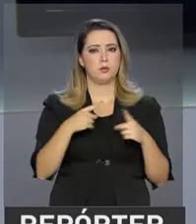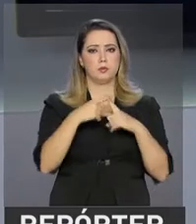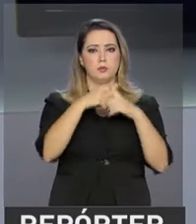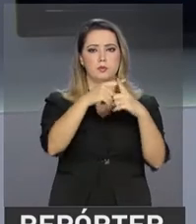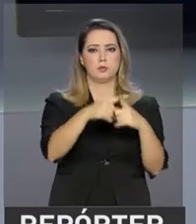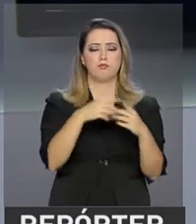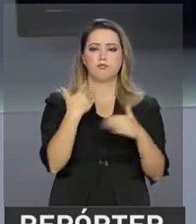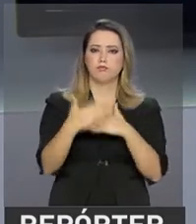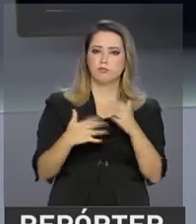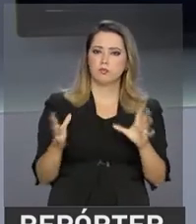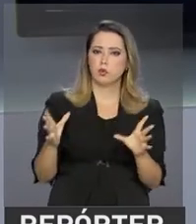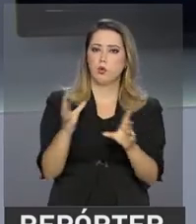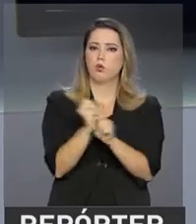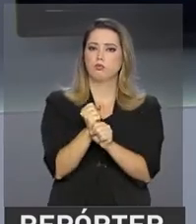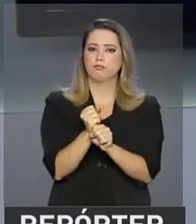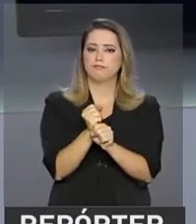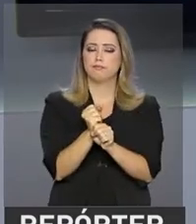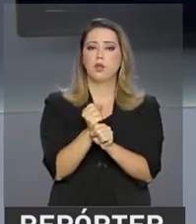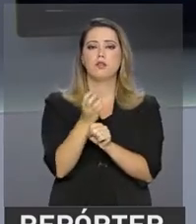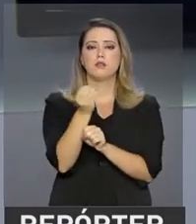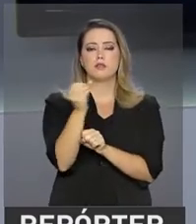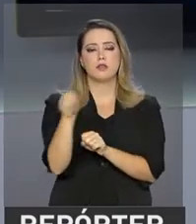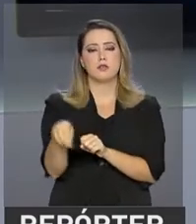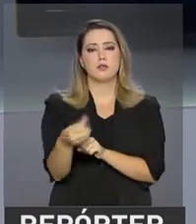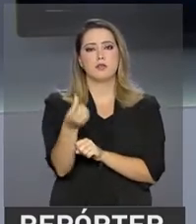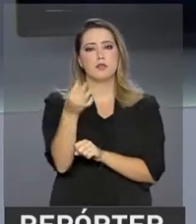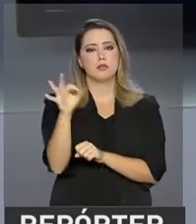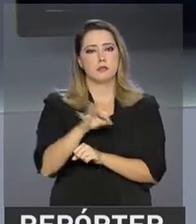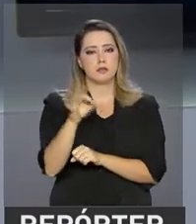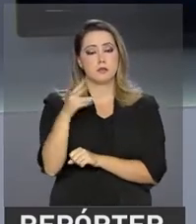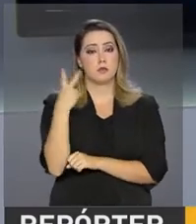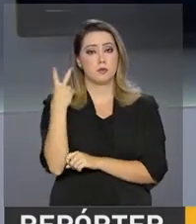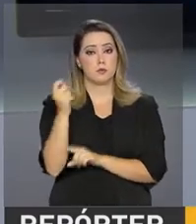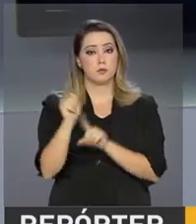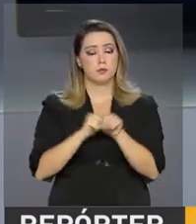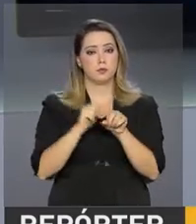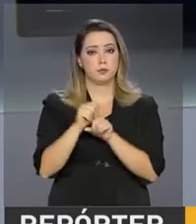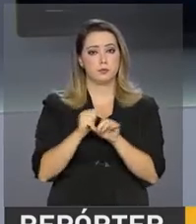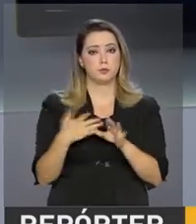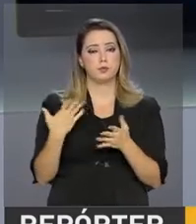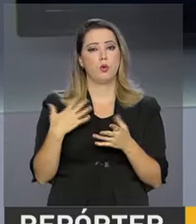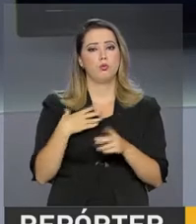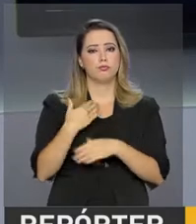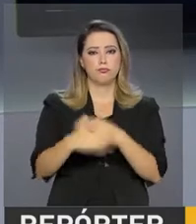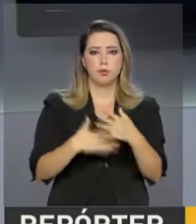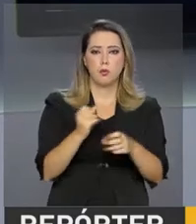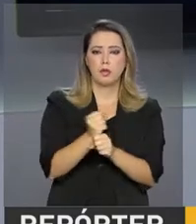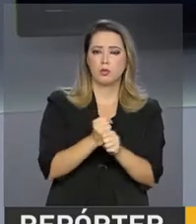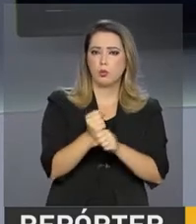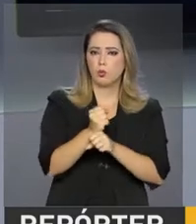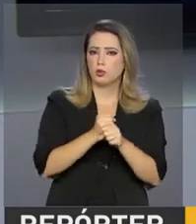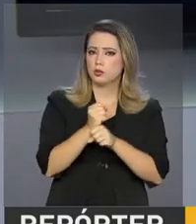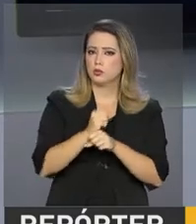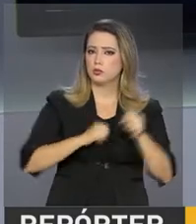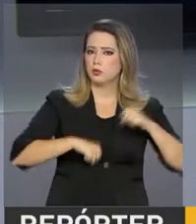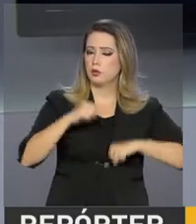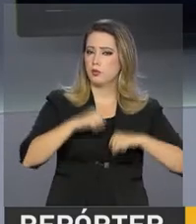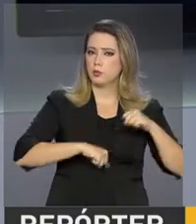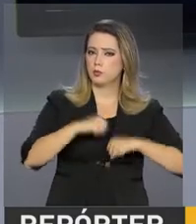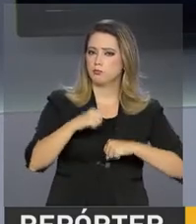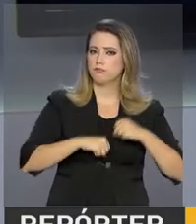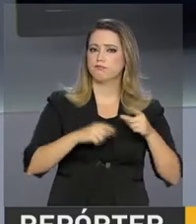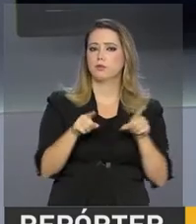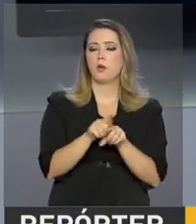acumulando ganho de 0,6 por cento em dois meses no acumulado do ano a produção industrial está